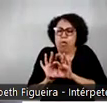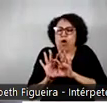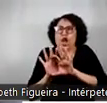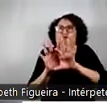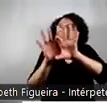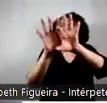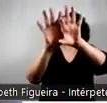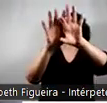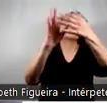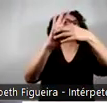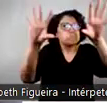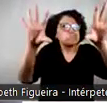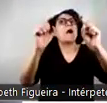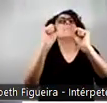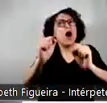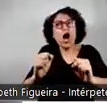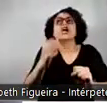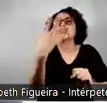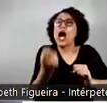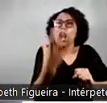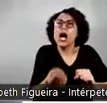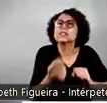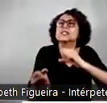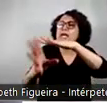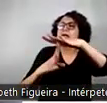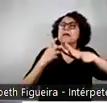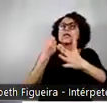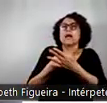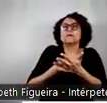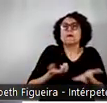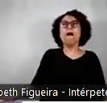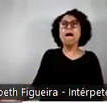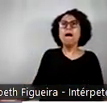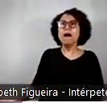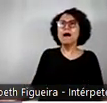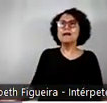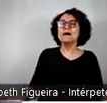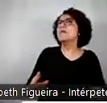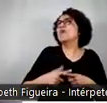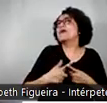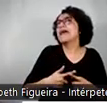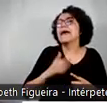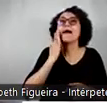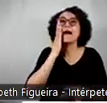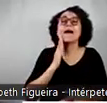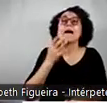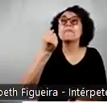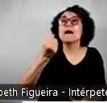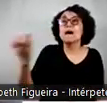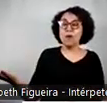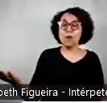e a questão da religião dessas pessoas. Então, muitas das pessoas, né, que foram acolhidas, né, na